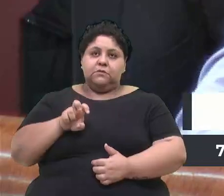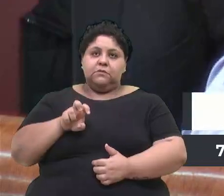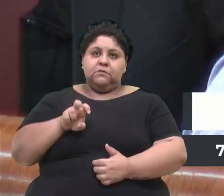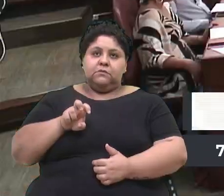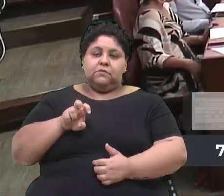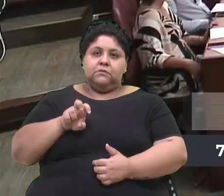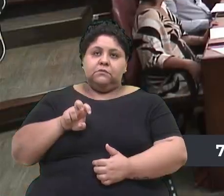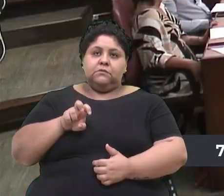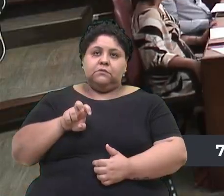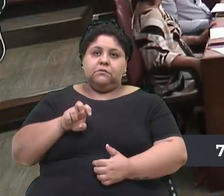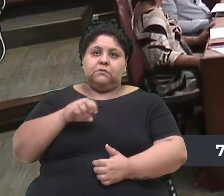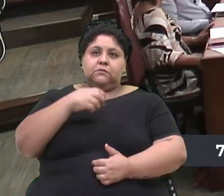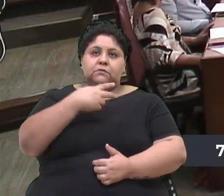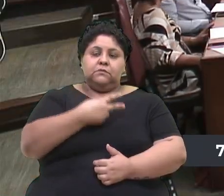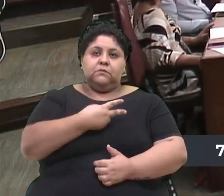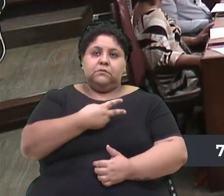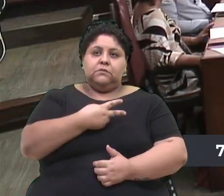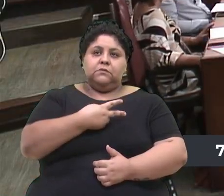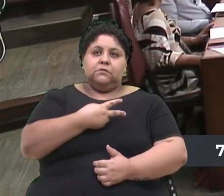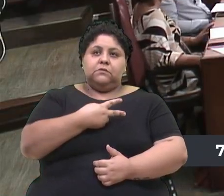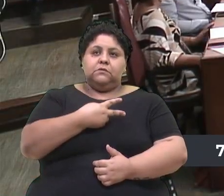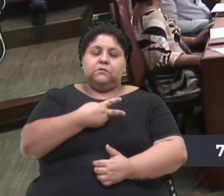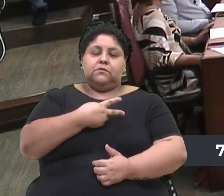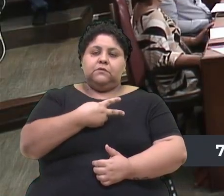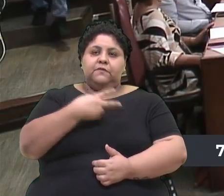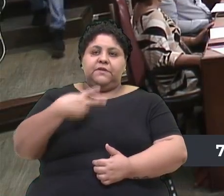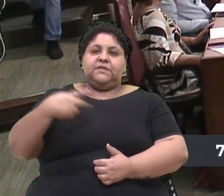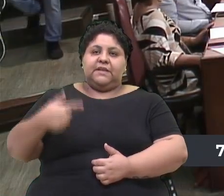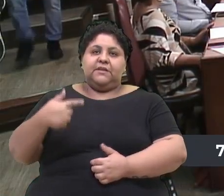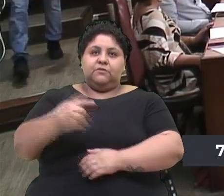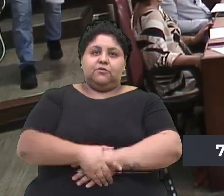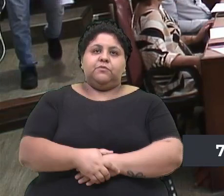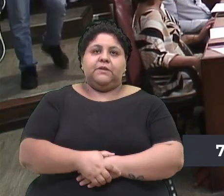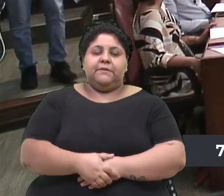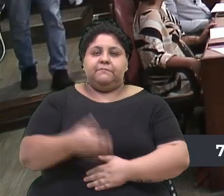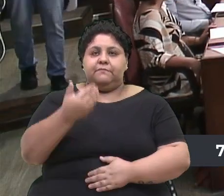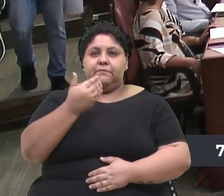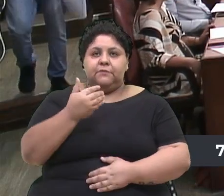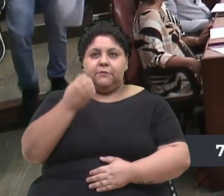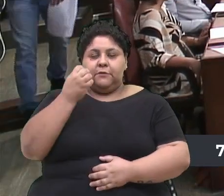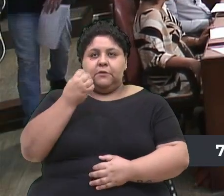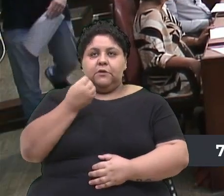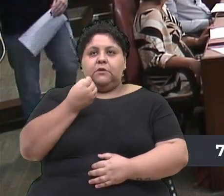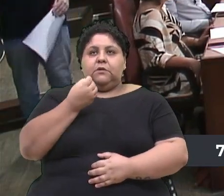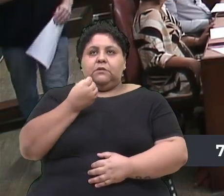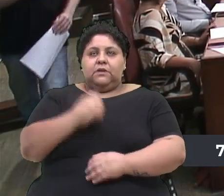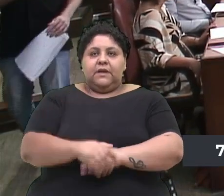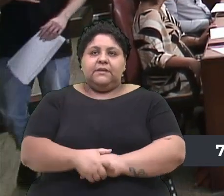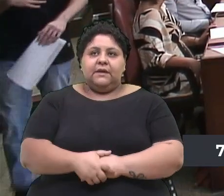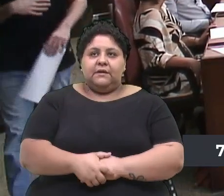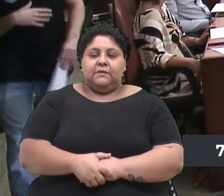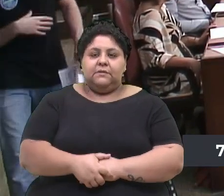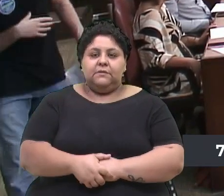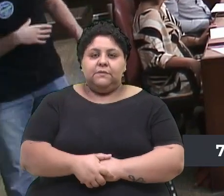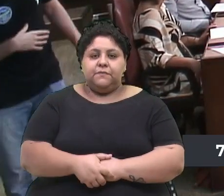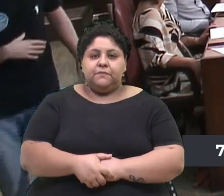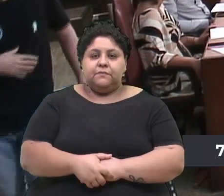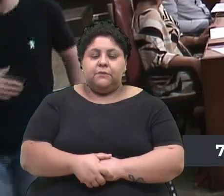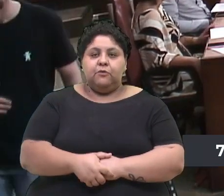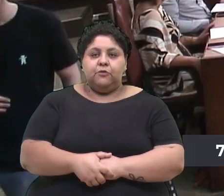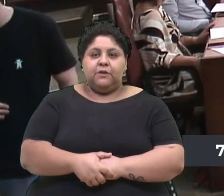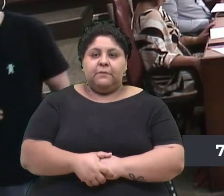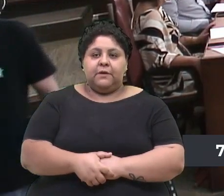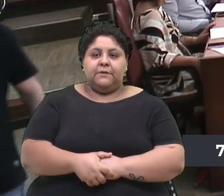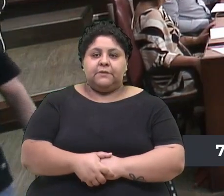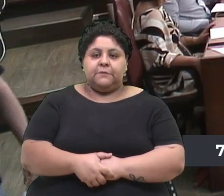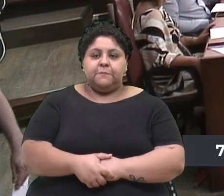Boa tarde, então, colegas, quem está aqui, quem nos acompanha. Eu também quero frisar que eu acho que, às